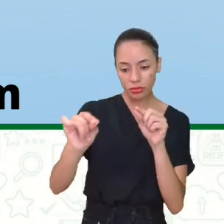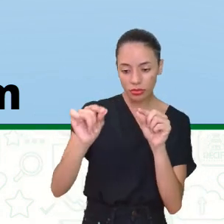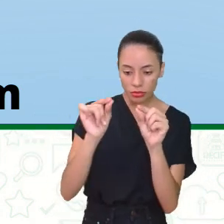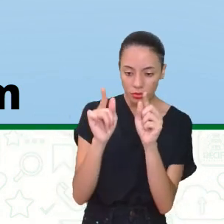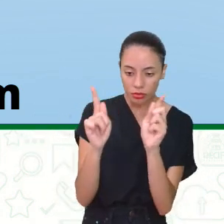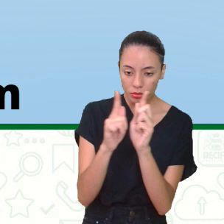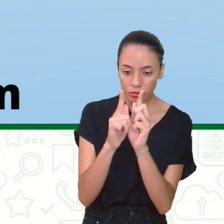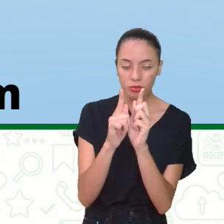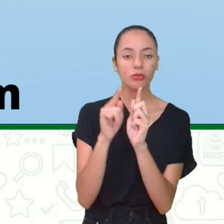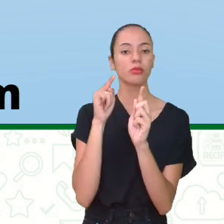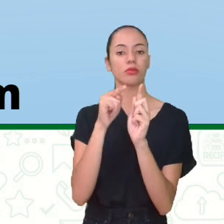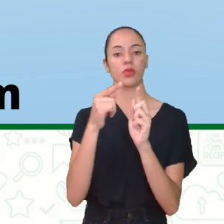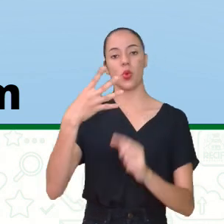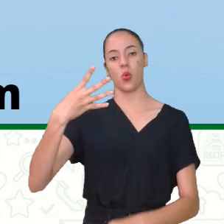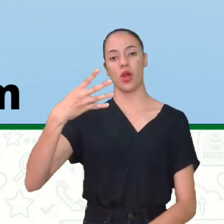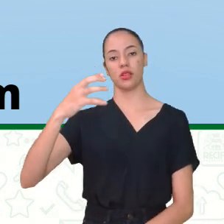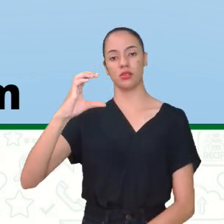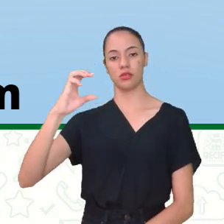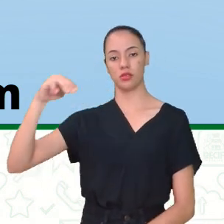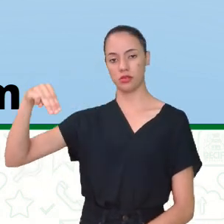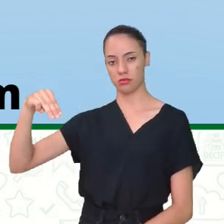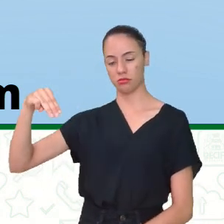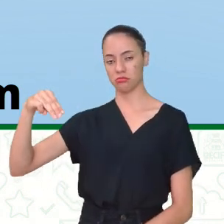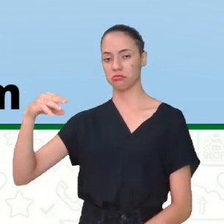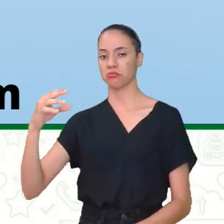é 4 centímetros, é